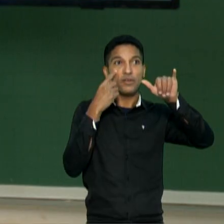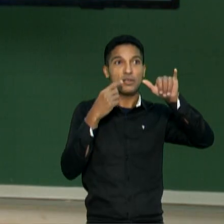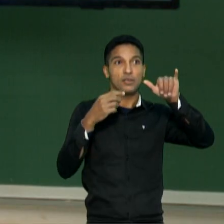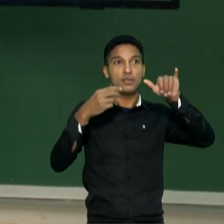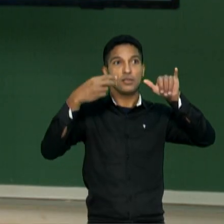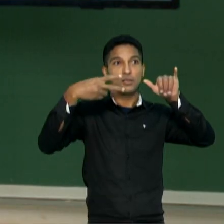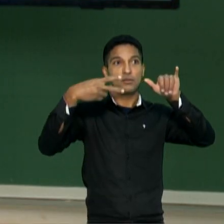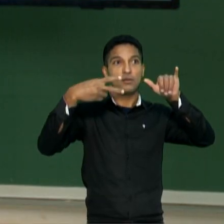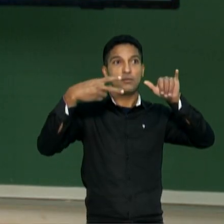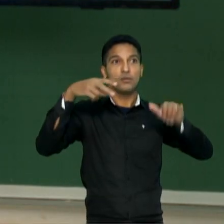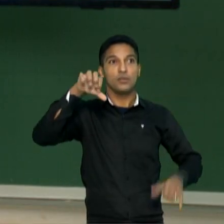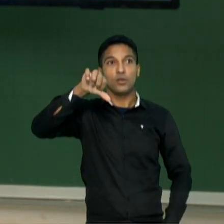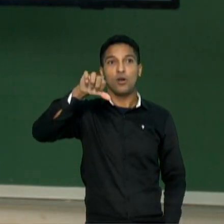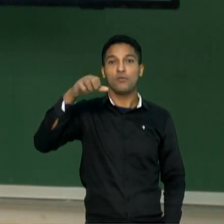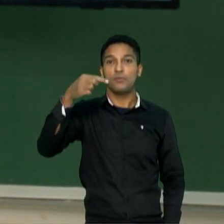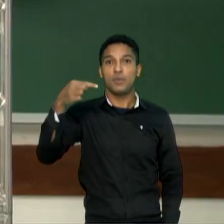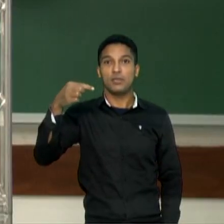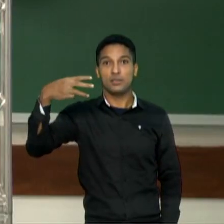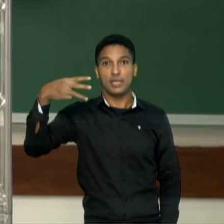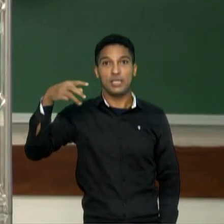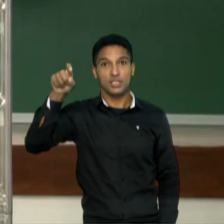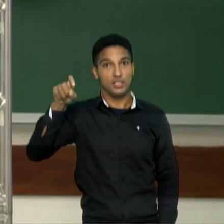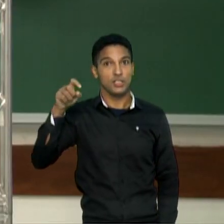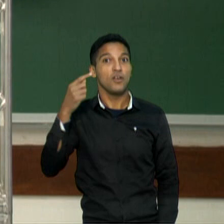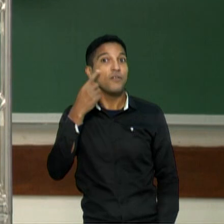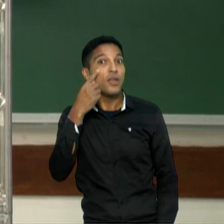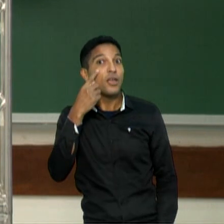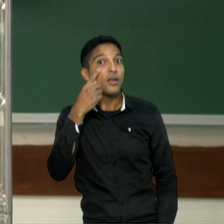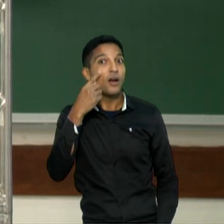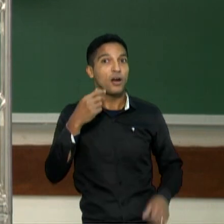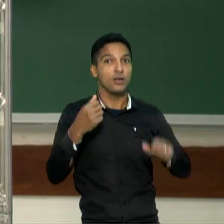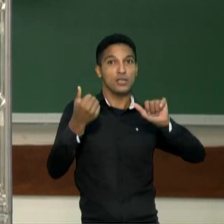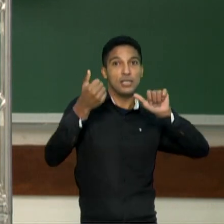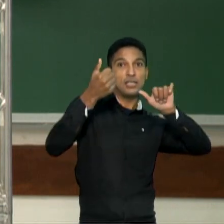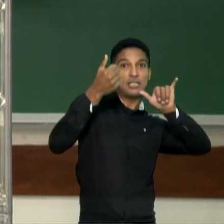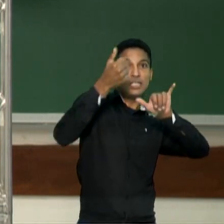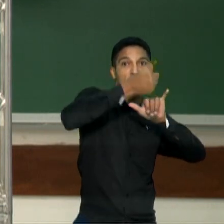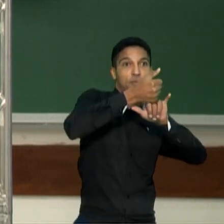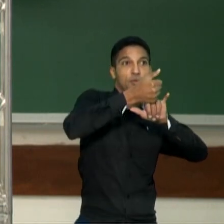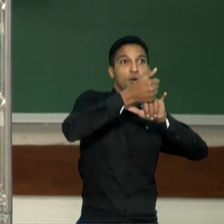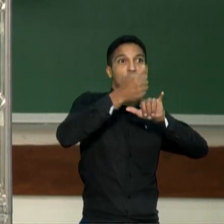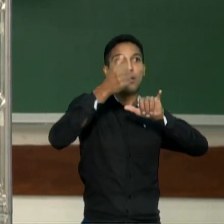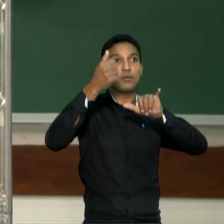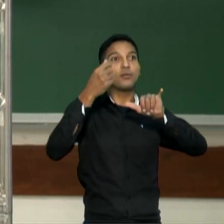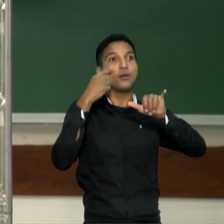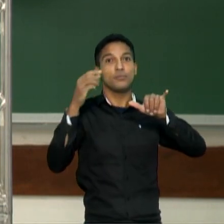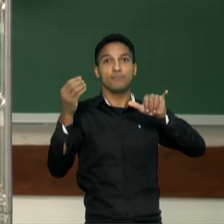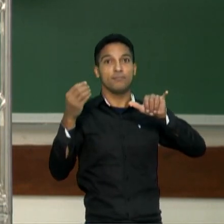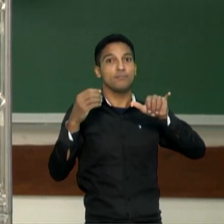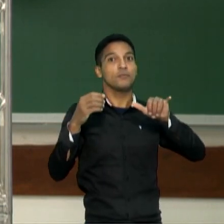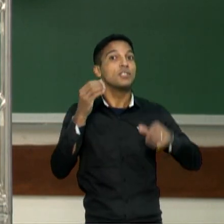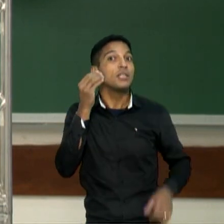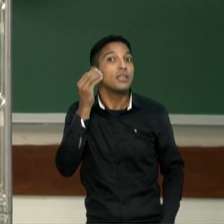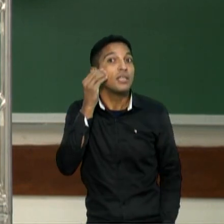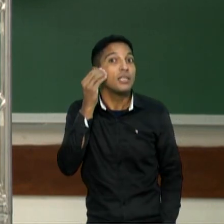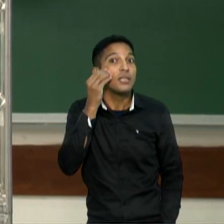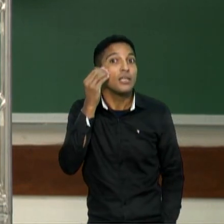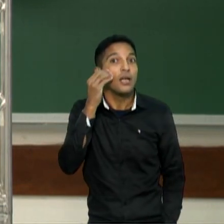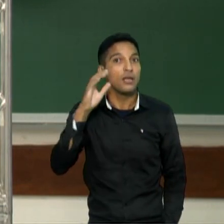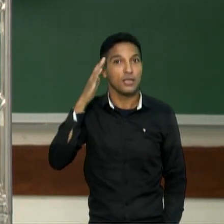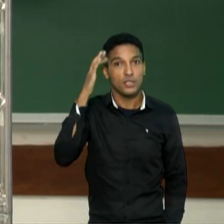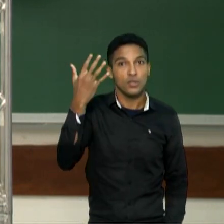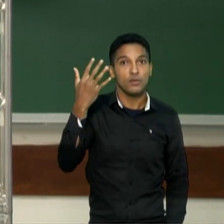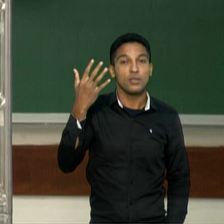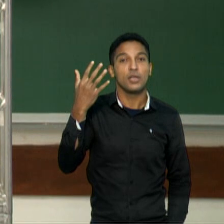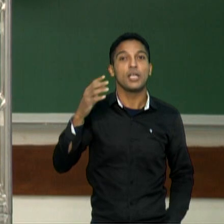9 menos 3x, beleza? Vou aguardar uns minutinhos para que você tente resolver esse problema,